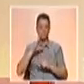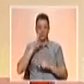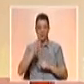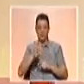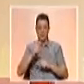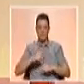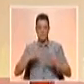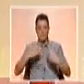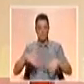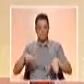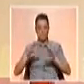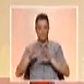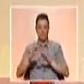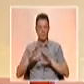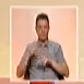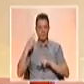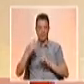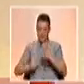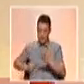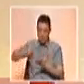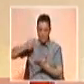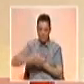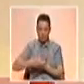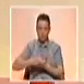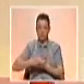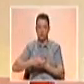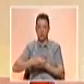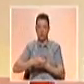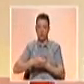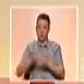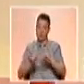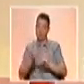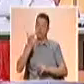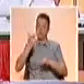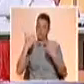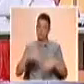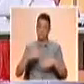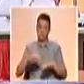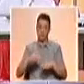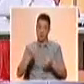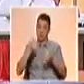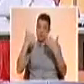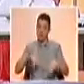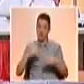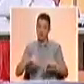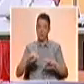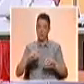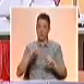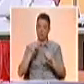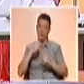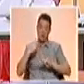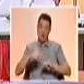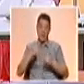não é a maioria, mas essencialmente tem que haver um investimento muito maior. Pois eu ia perguntar, é caro, não é? Deve ser caríssimo.